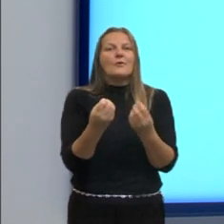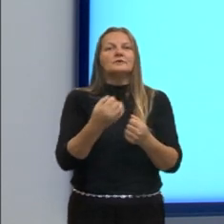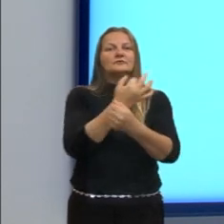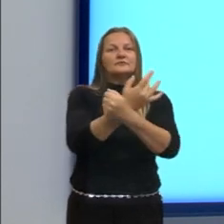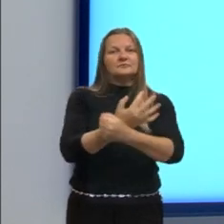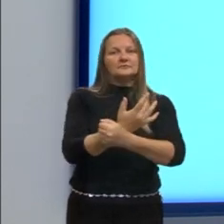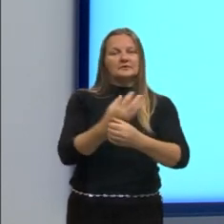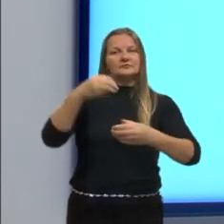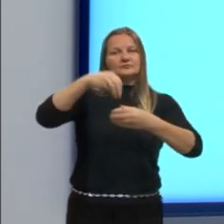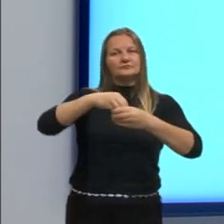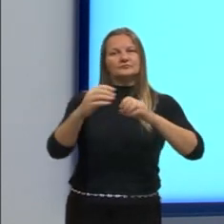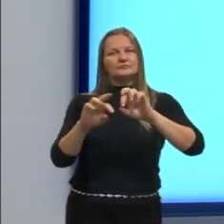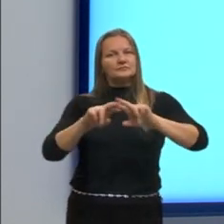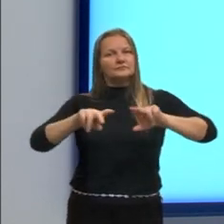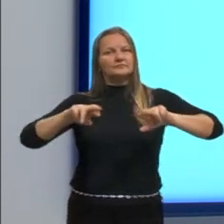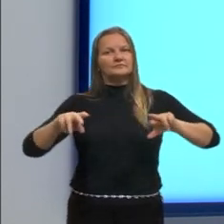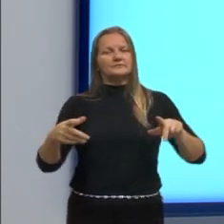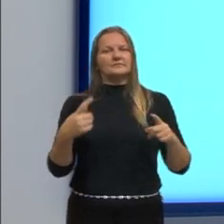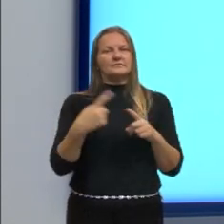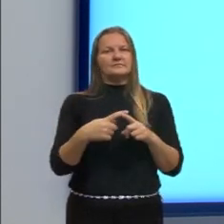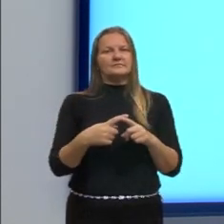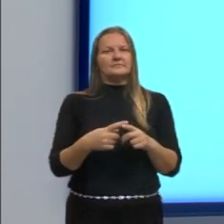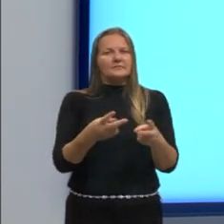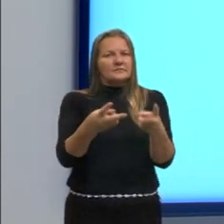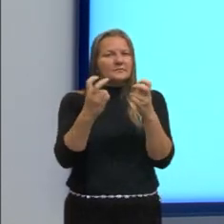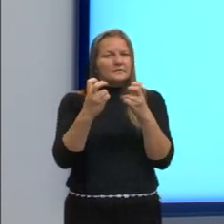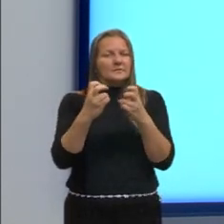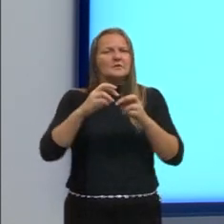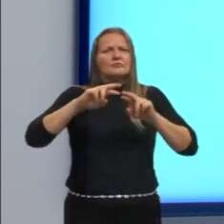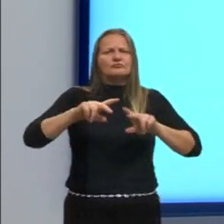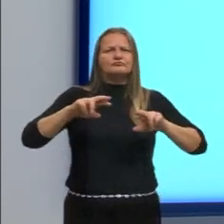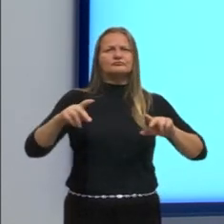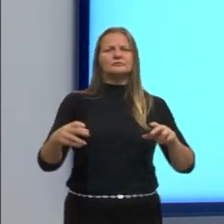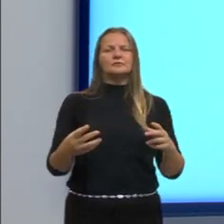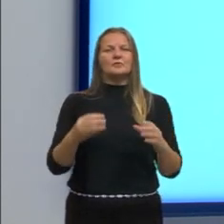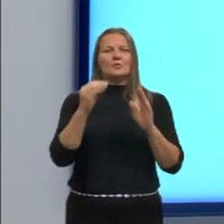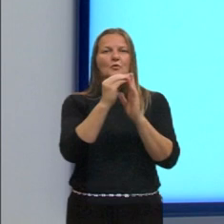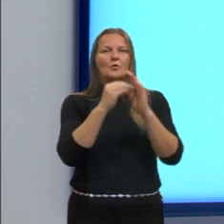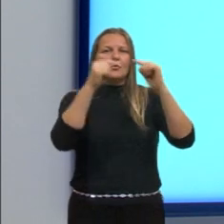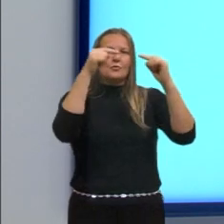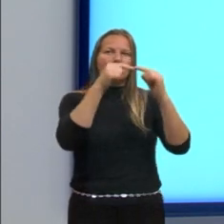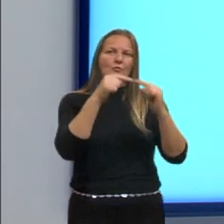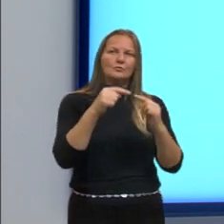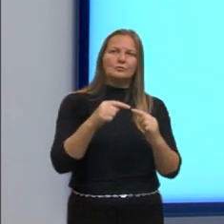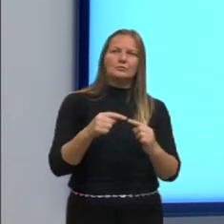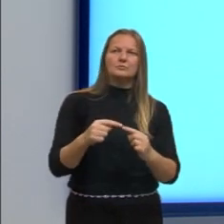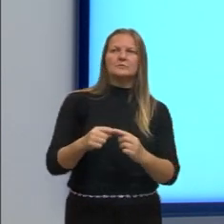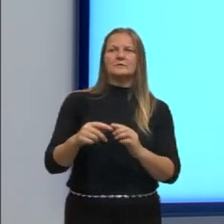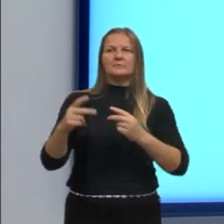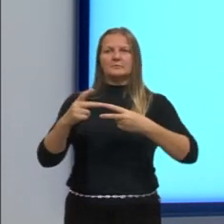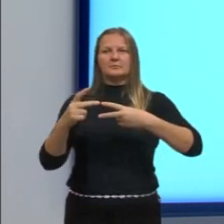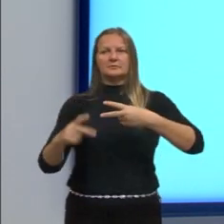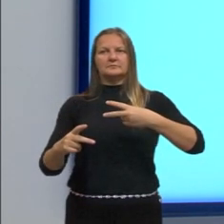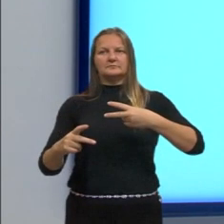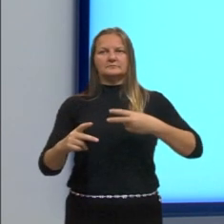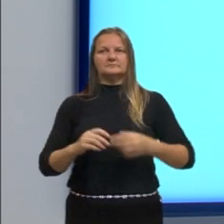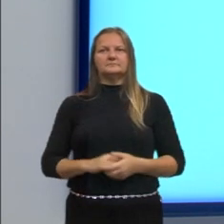aminoácido pode ser diferente Aí sim a gente vai ter uma infinidade de combinações e proteínas